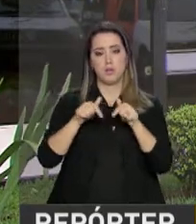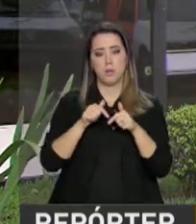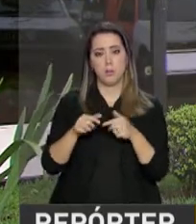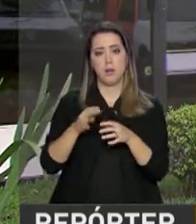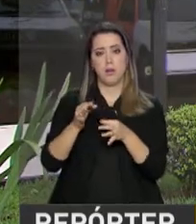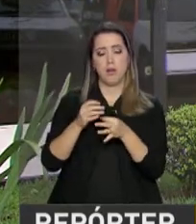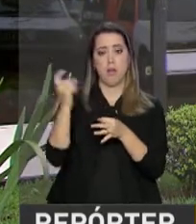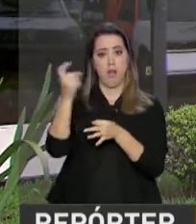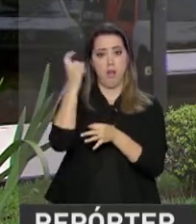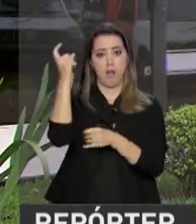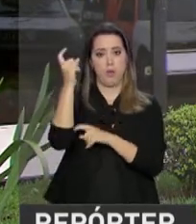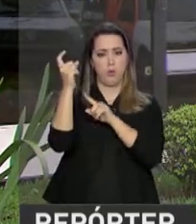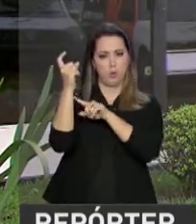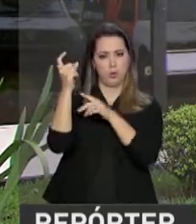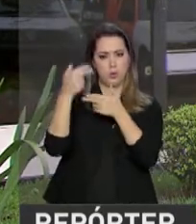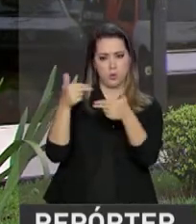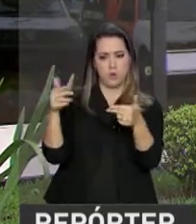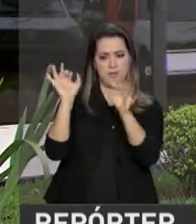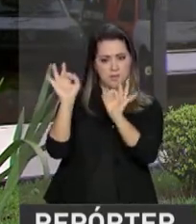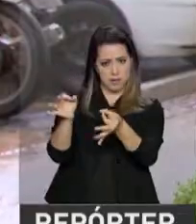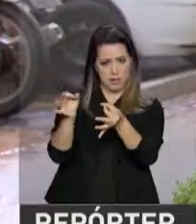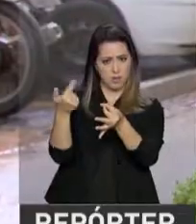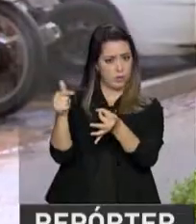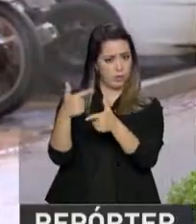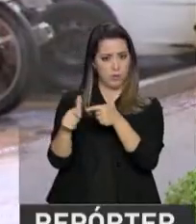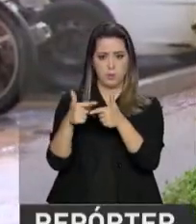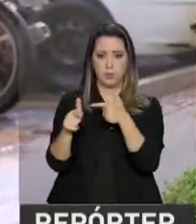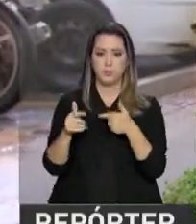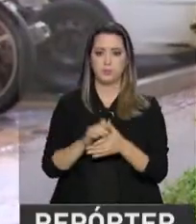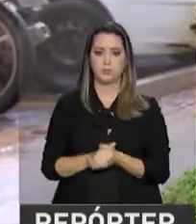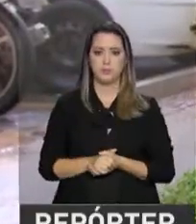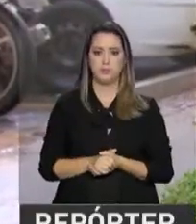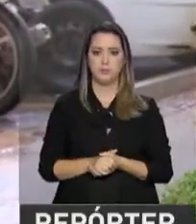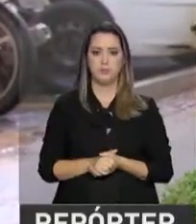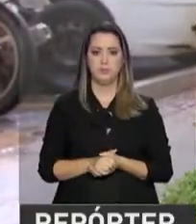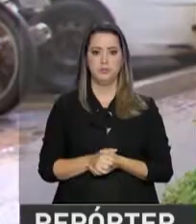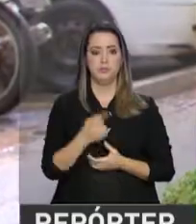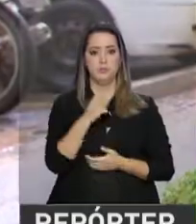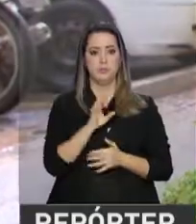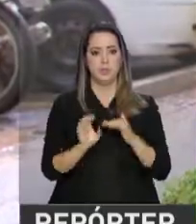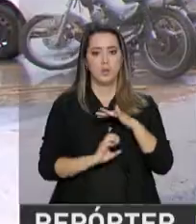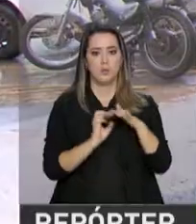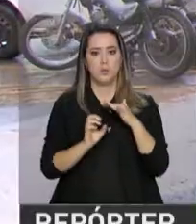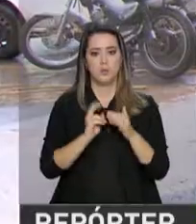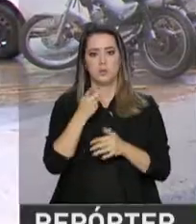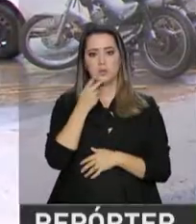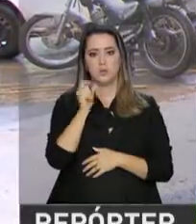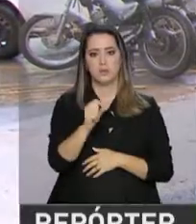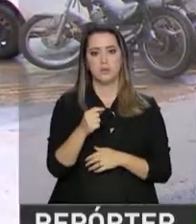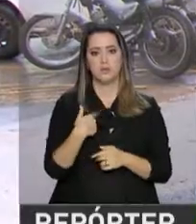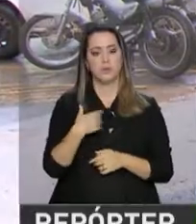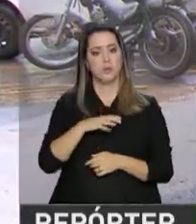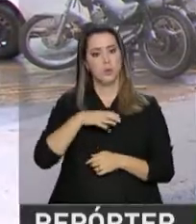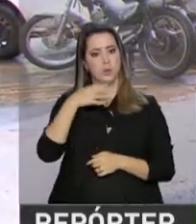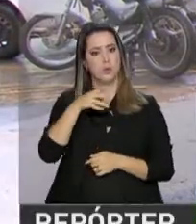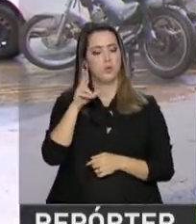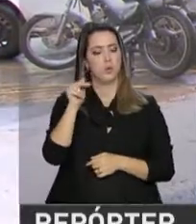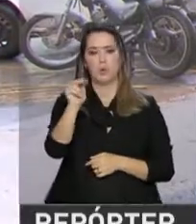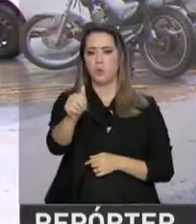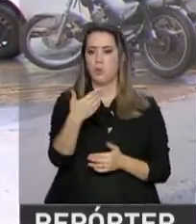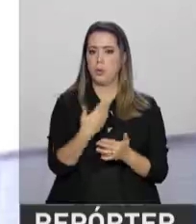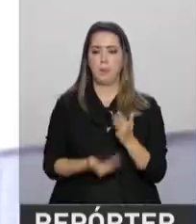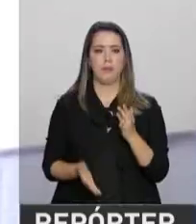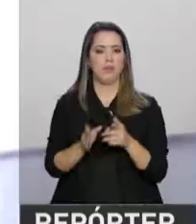equipamento correto e não vai ter problema o empresário da construção civil marcelo conta com orgulho que nunca